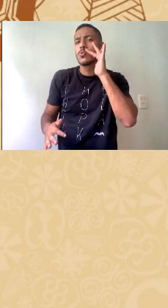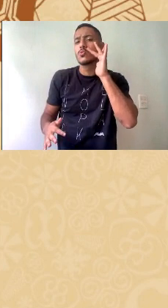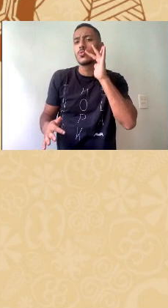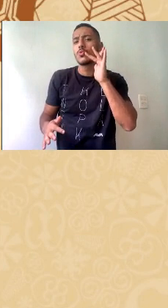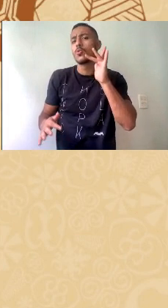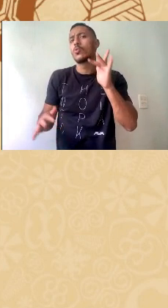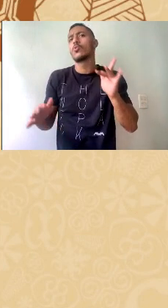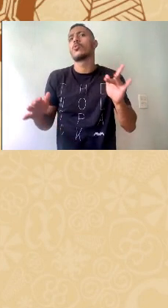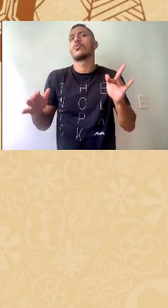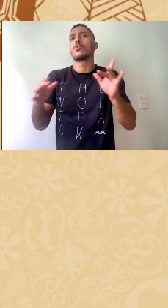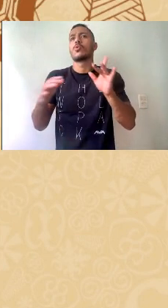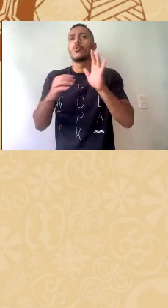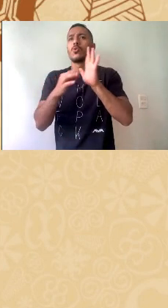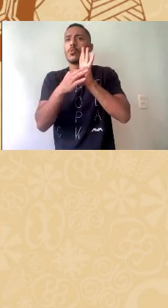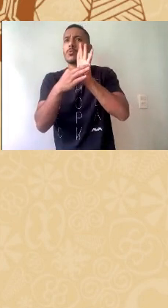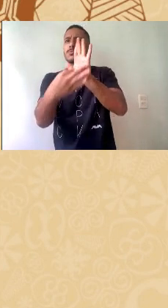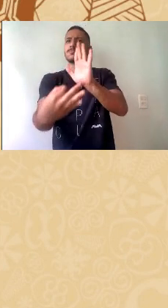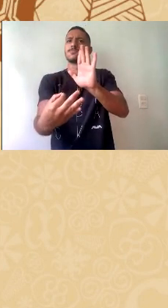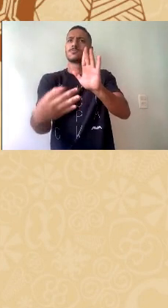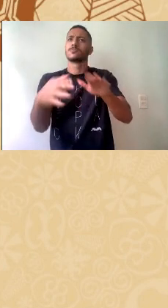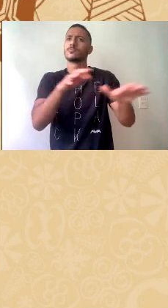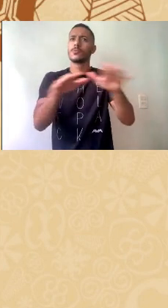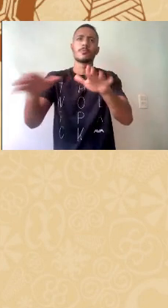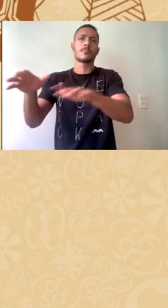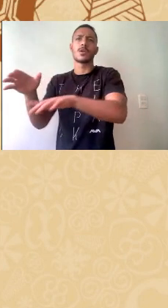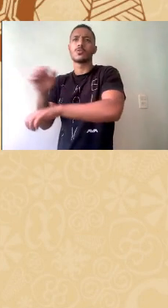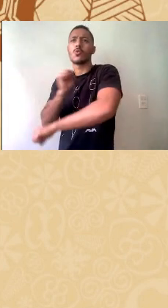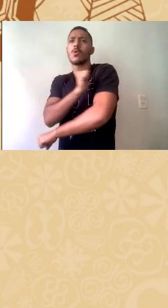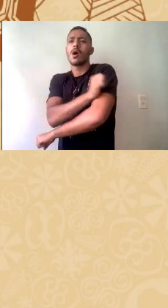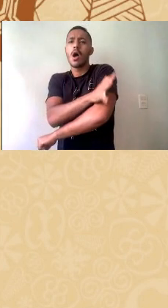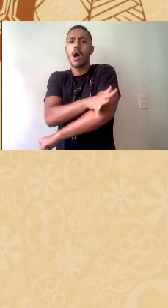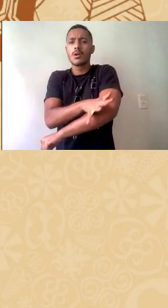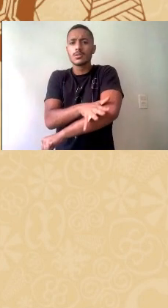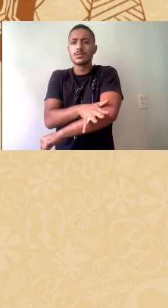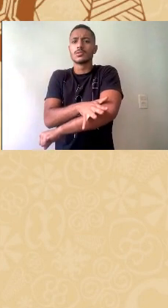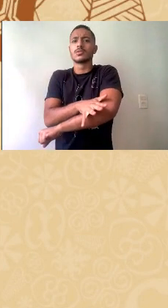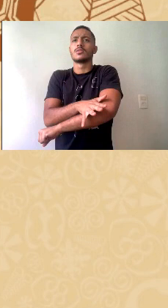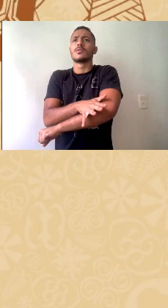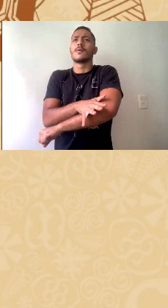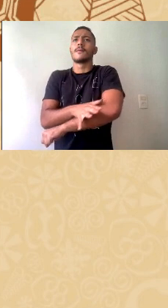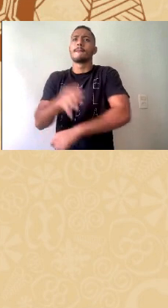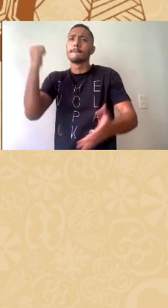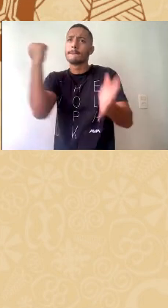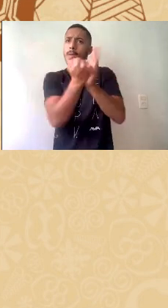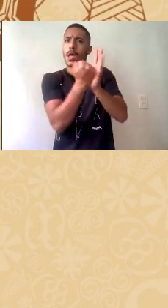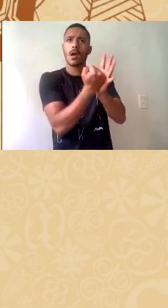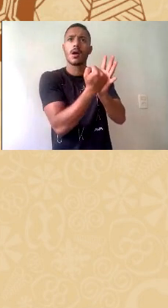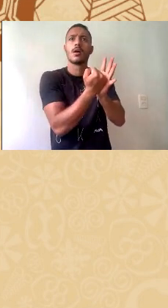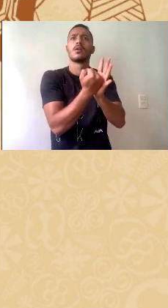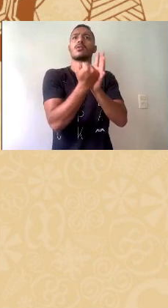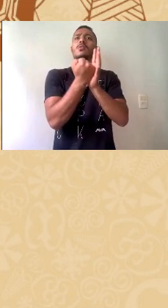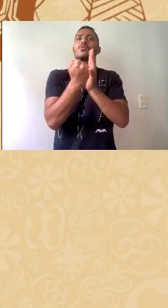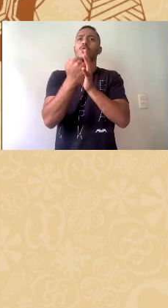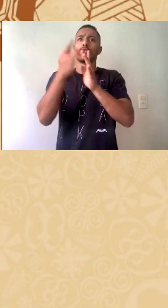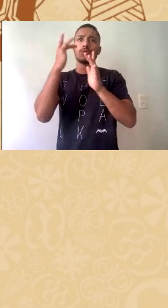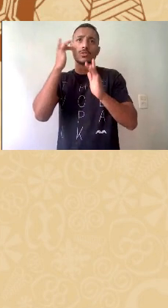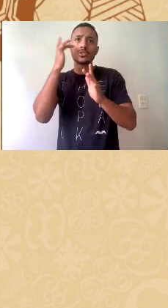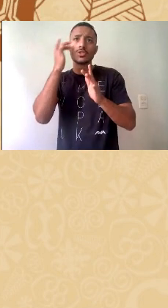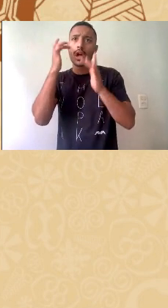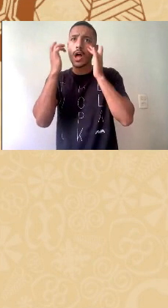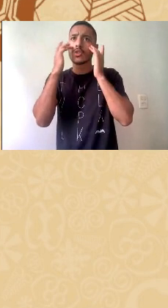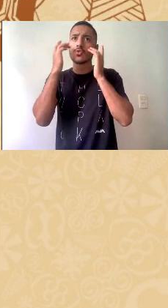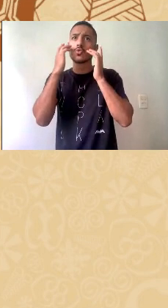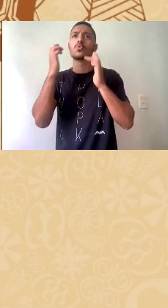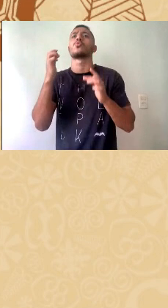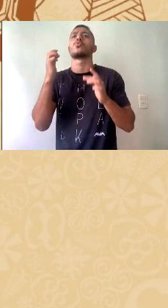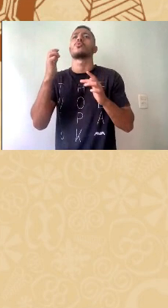isso foi defendido, mas mais do que um teatro de pessoas com atores e atrizes negras, ele também tinha essa